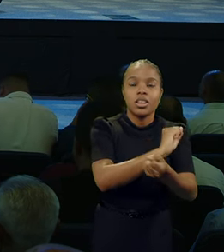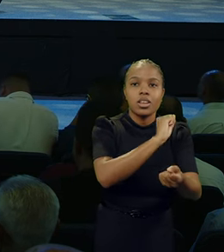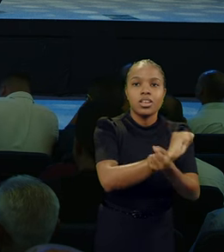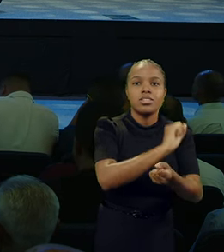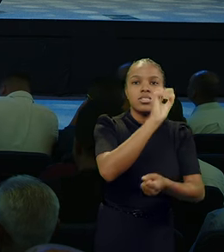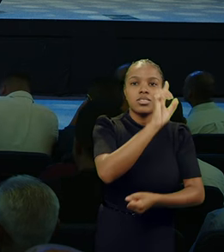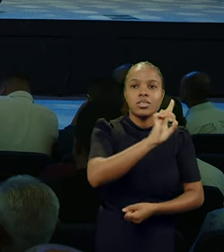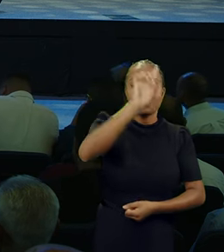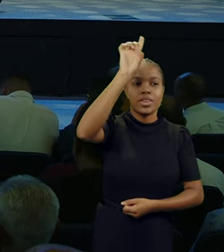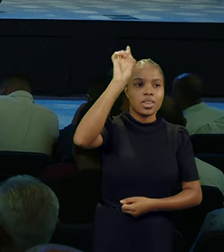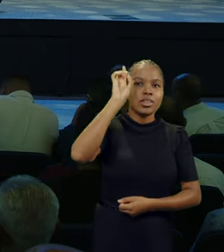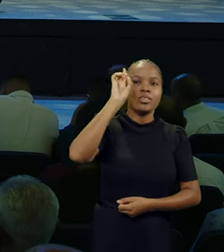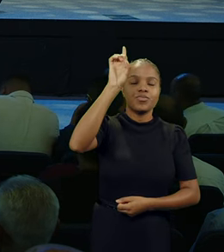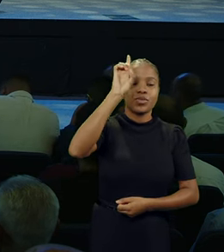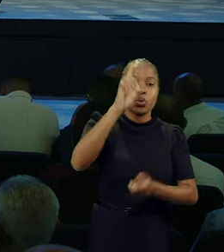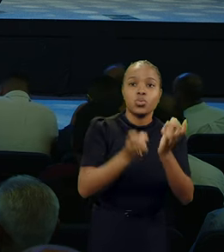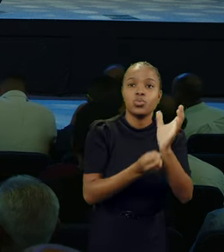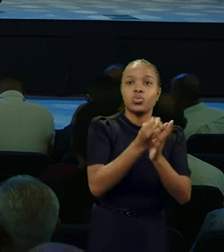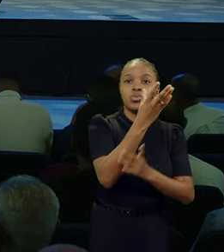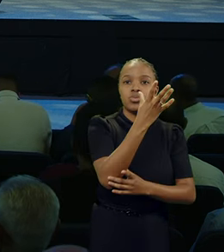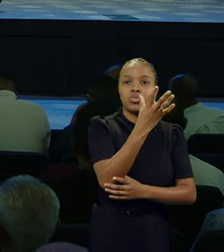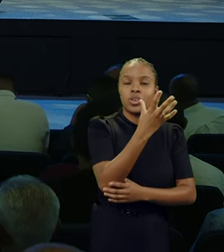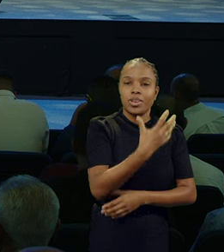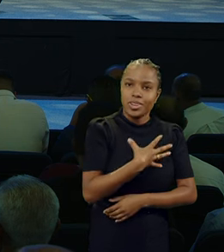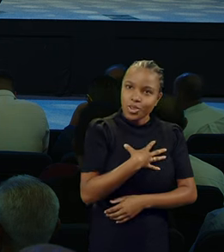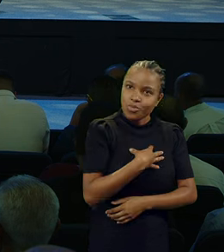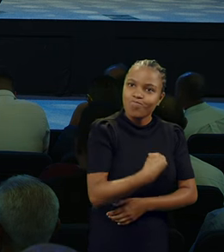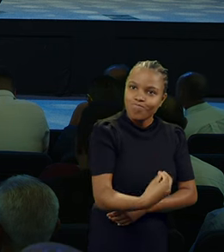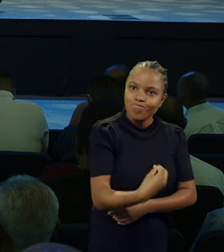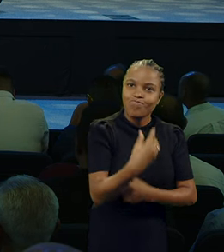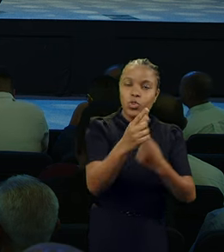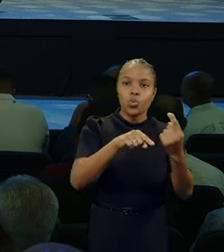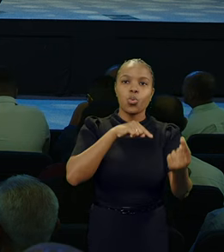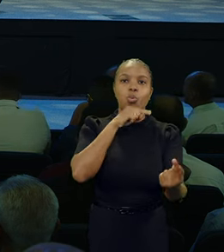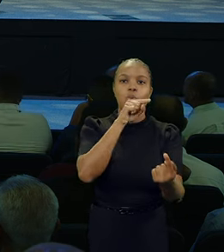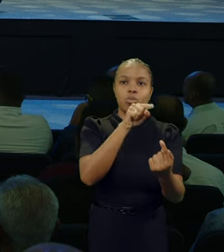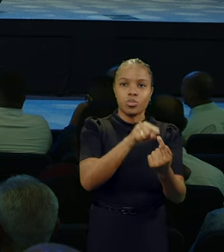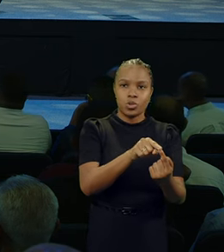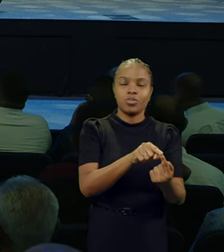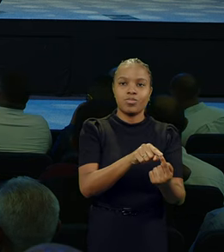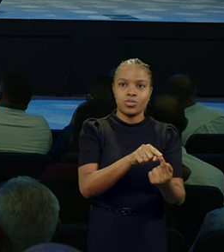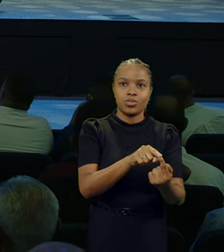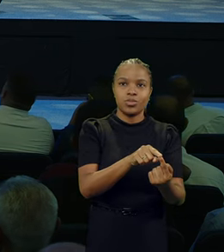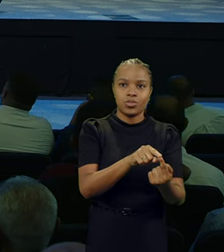e gera um, mas Ana gera com propósito.